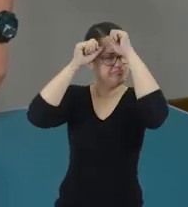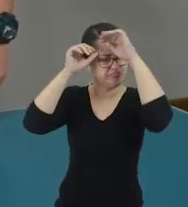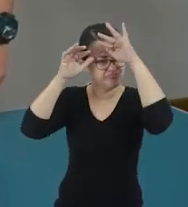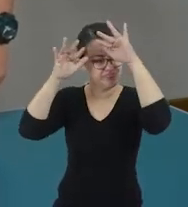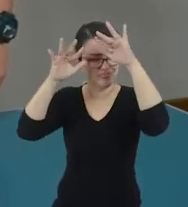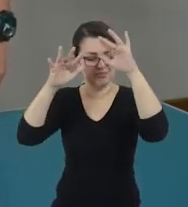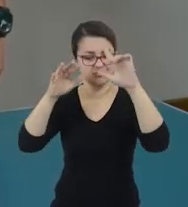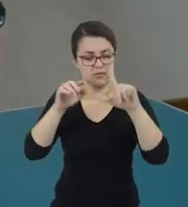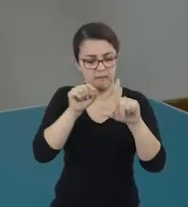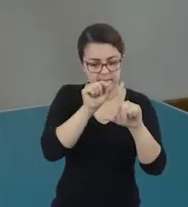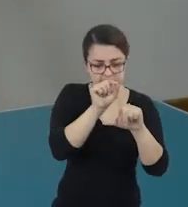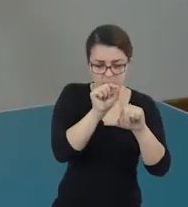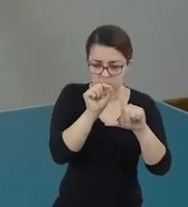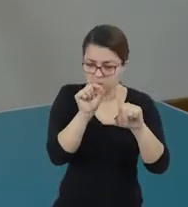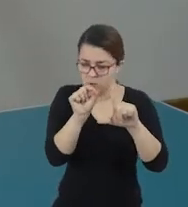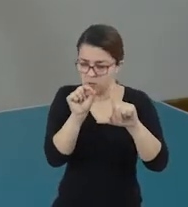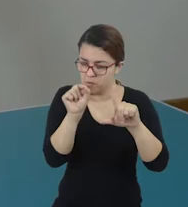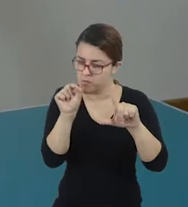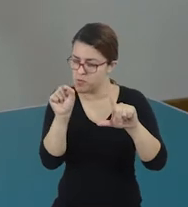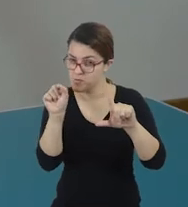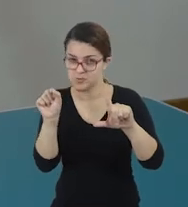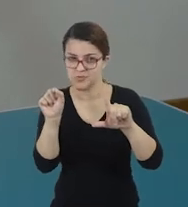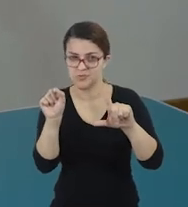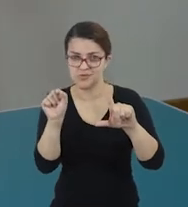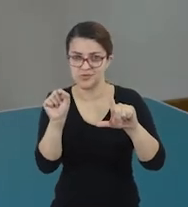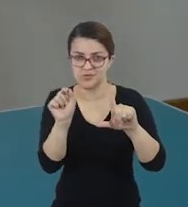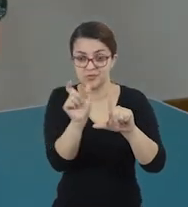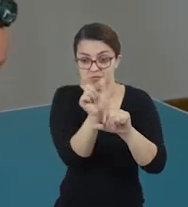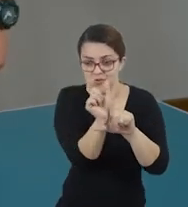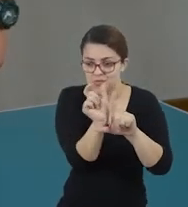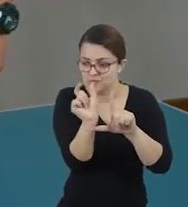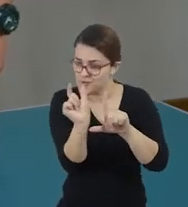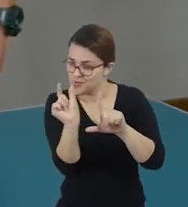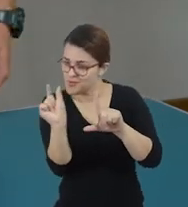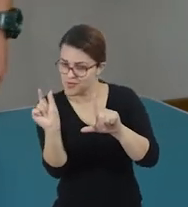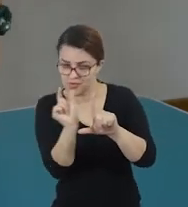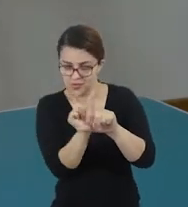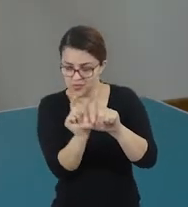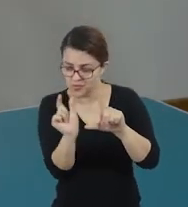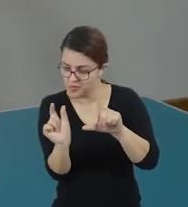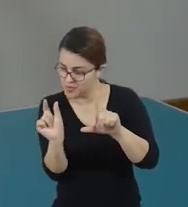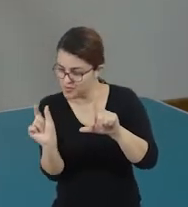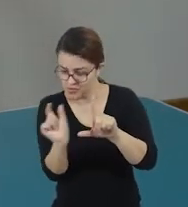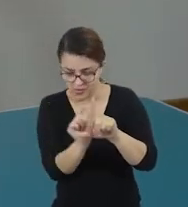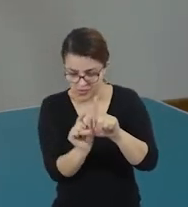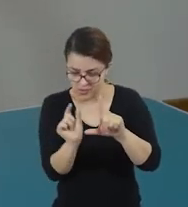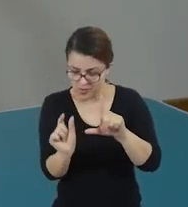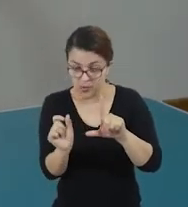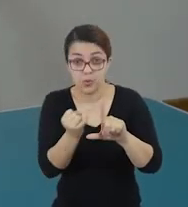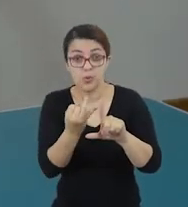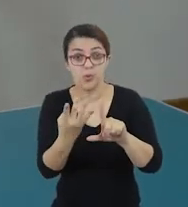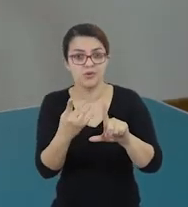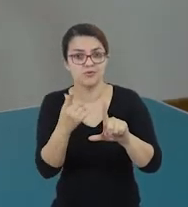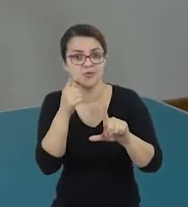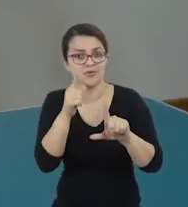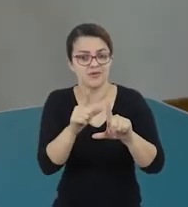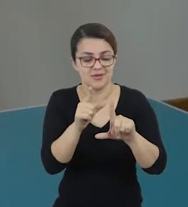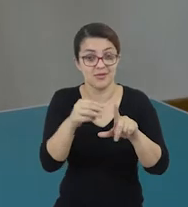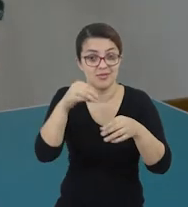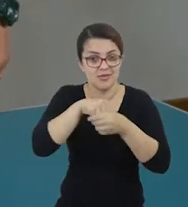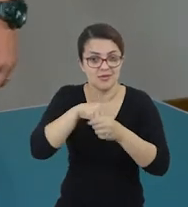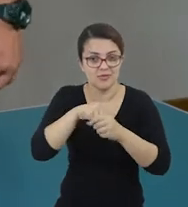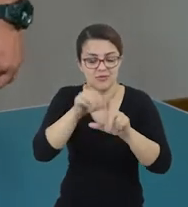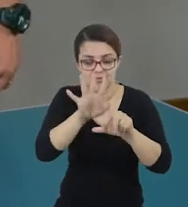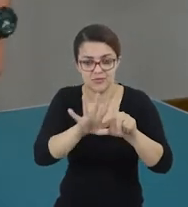a ligação dos pontinhos formando pequenos quadradinhos, certo? E aí vocês terão que contar a quantidade de